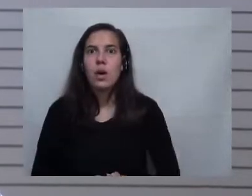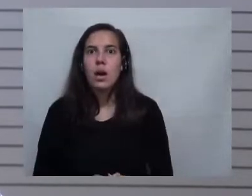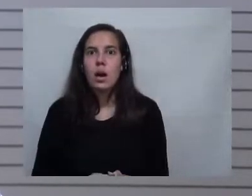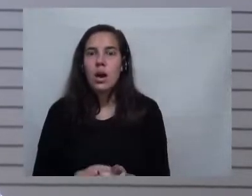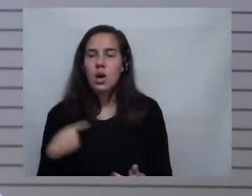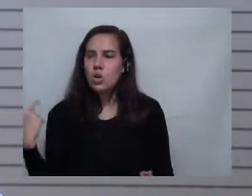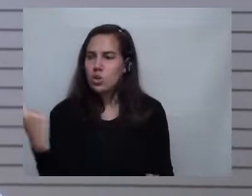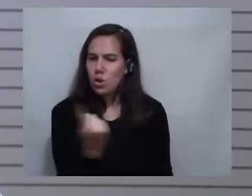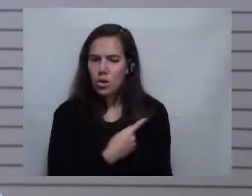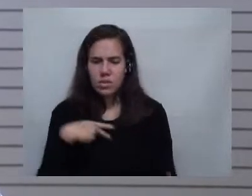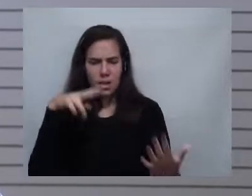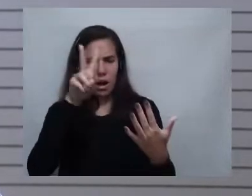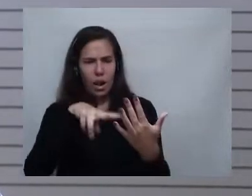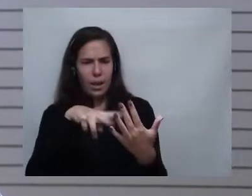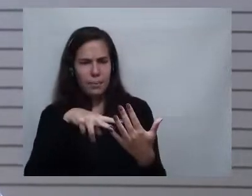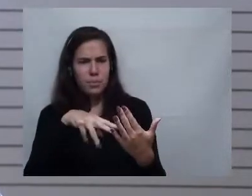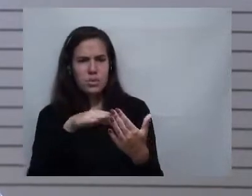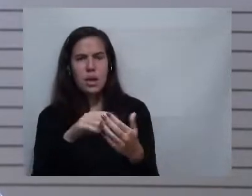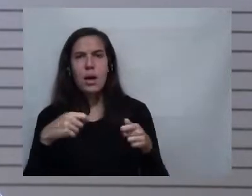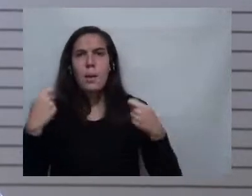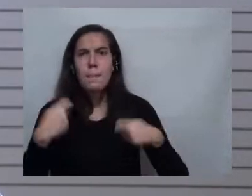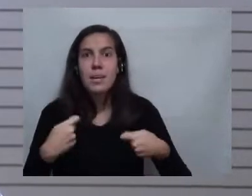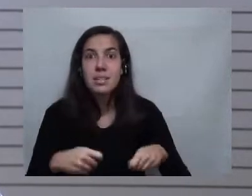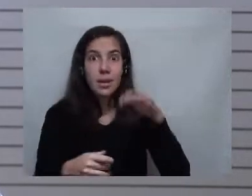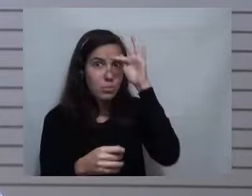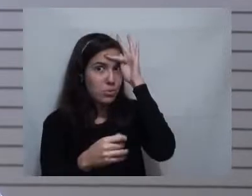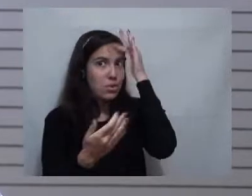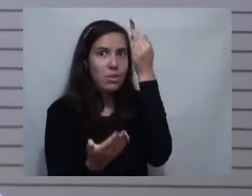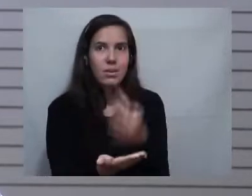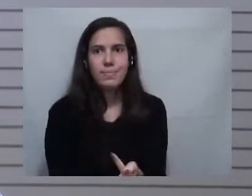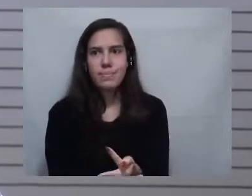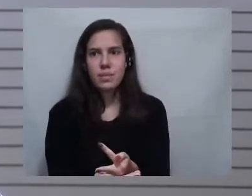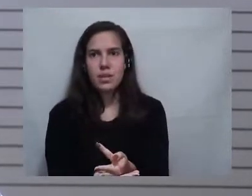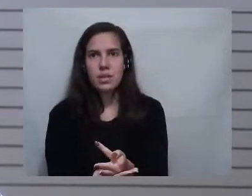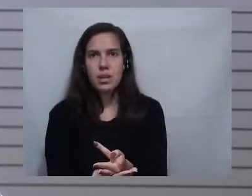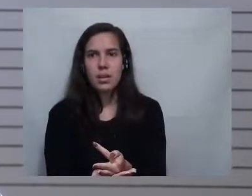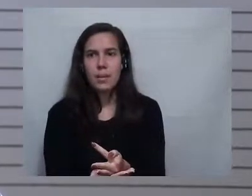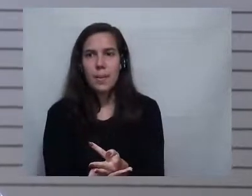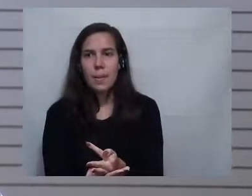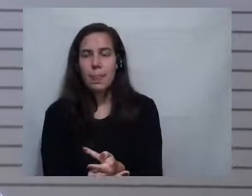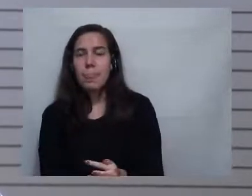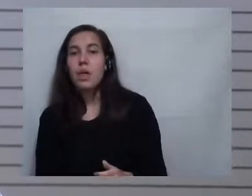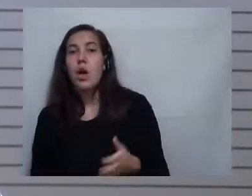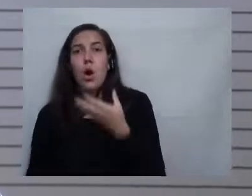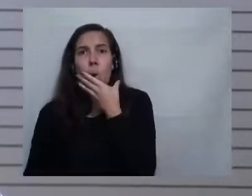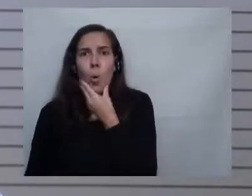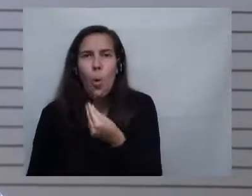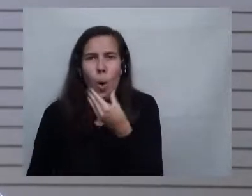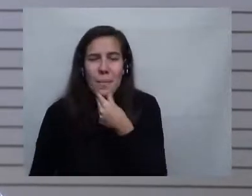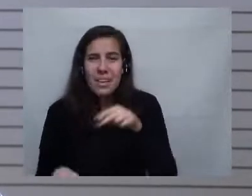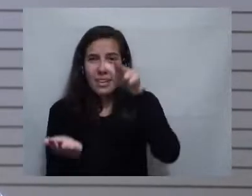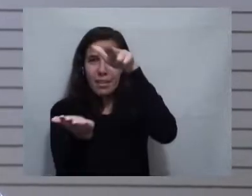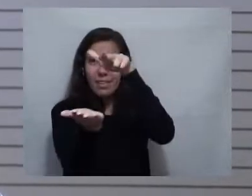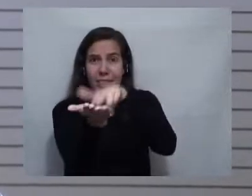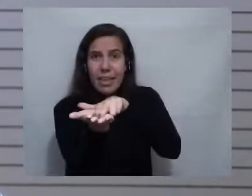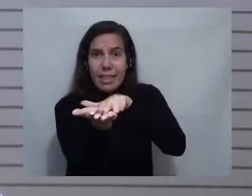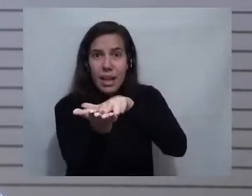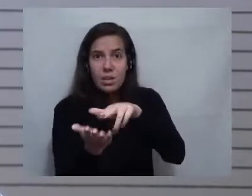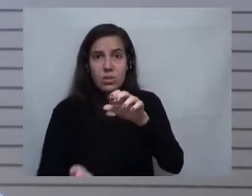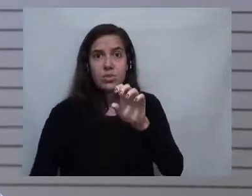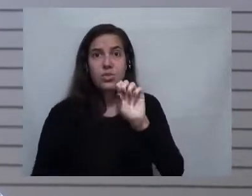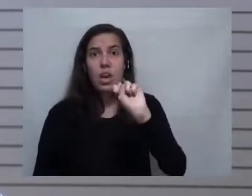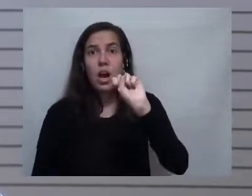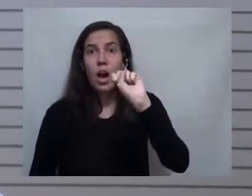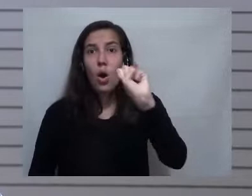curado é um homem que tinha oito anos que já Zyah